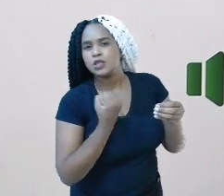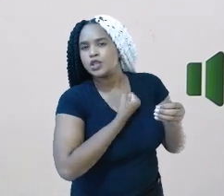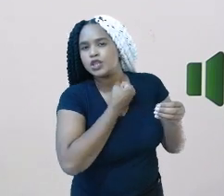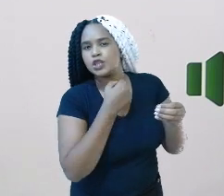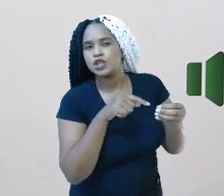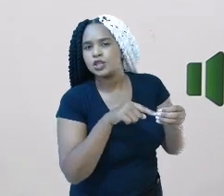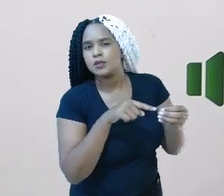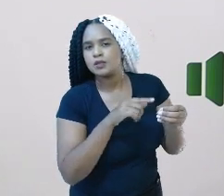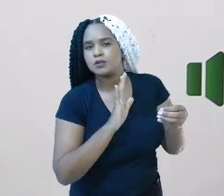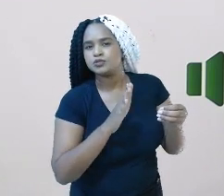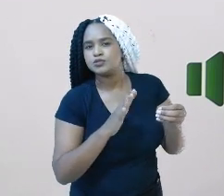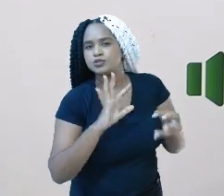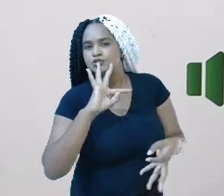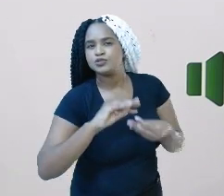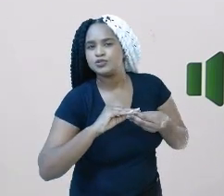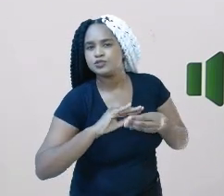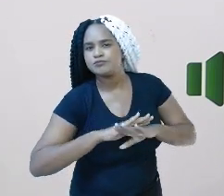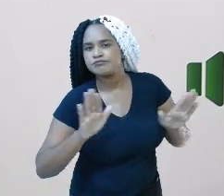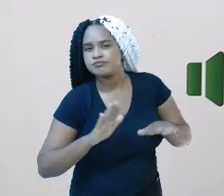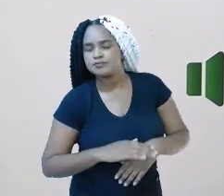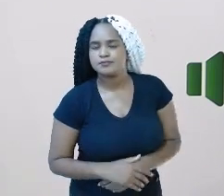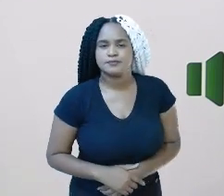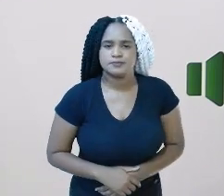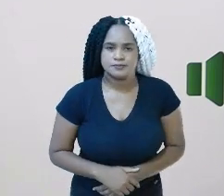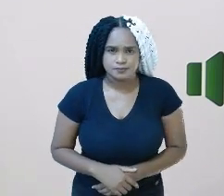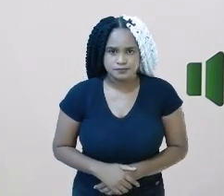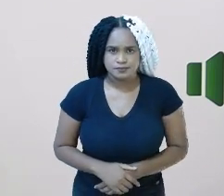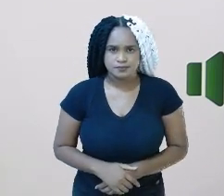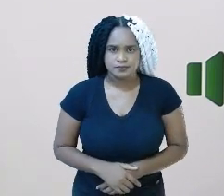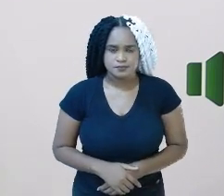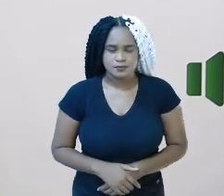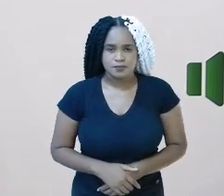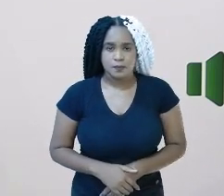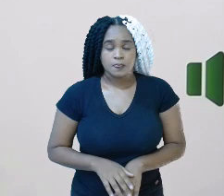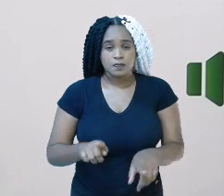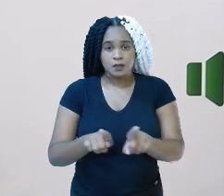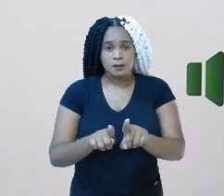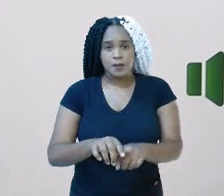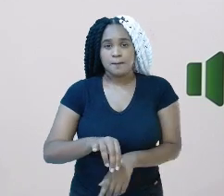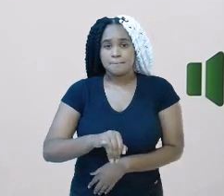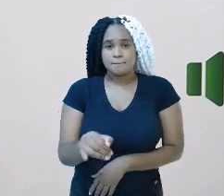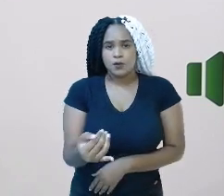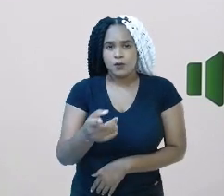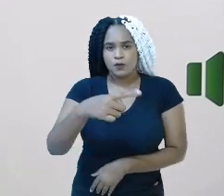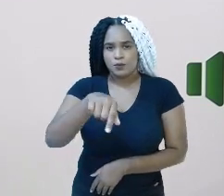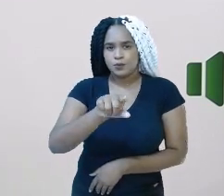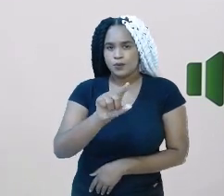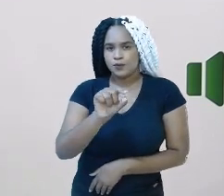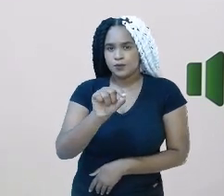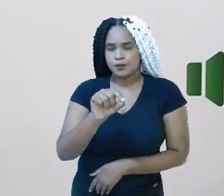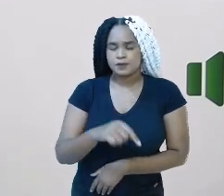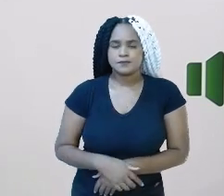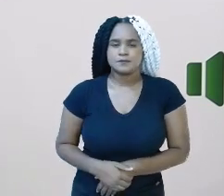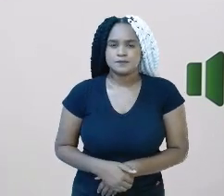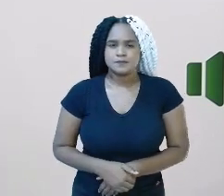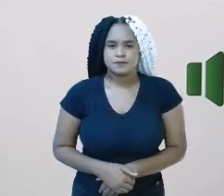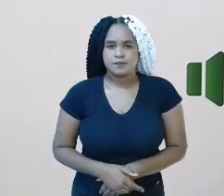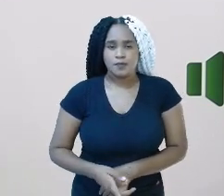do seu recipiente, né? Eu já aproveito para pedir a você, se tiver